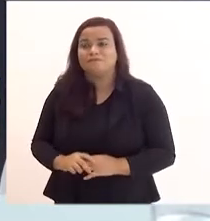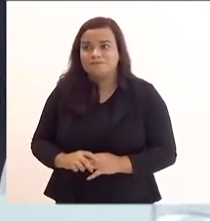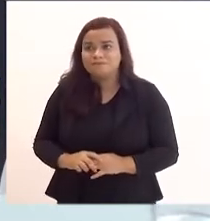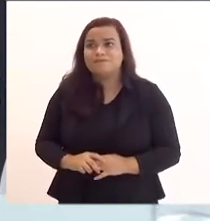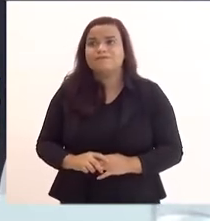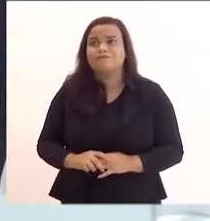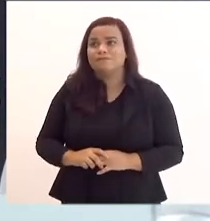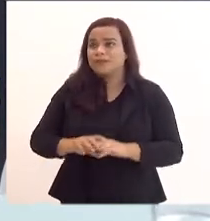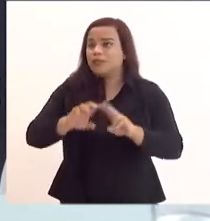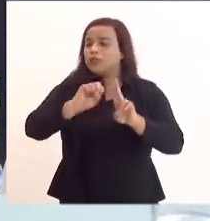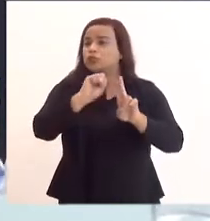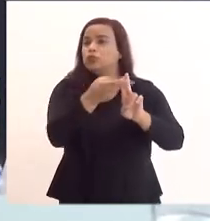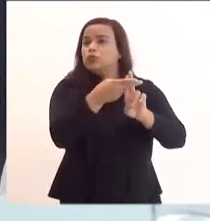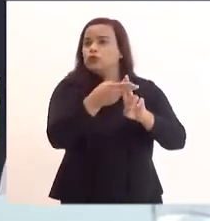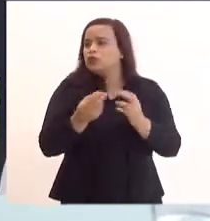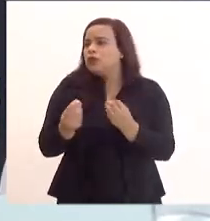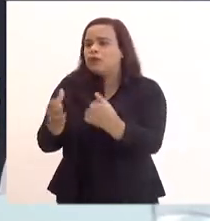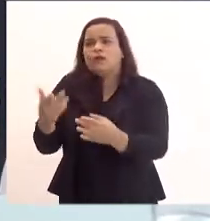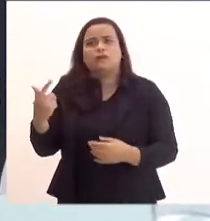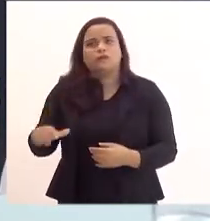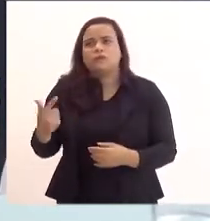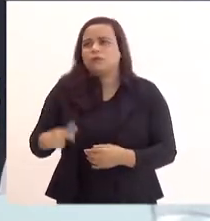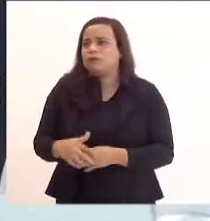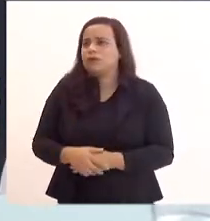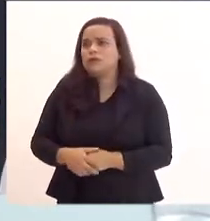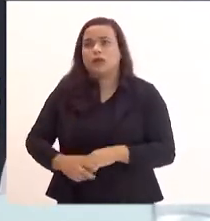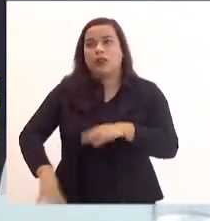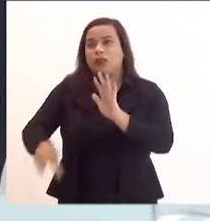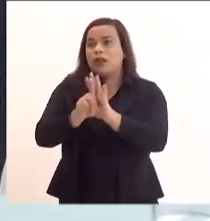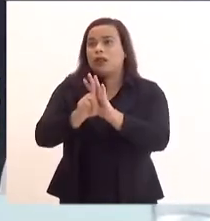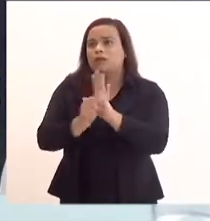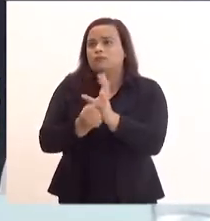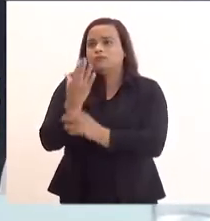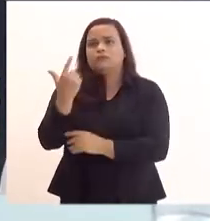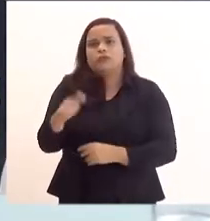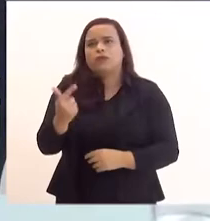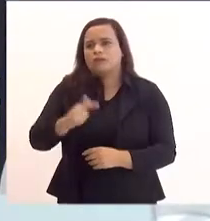O SUS não fornece, não existe legislação.